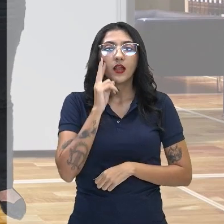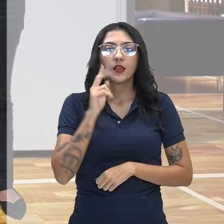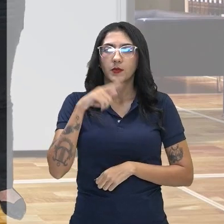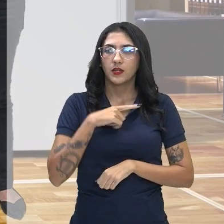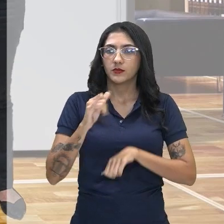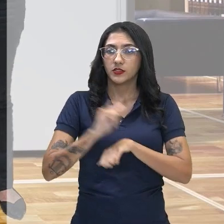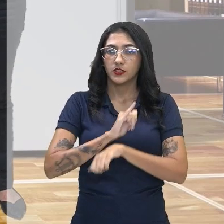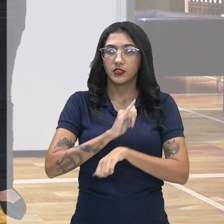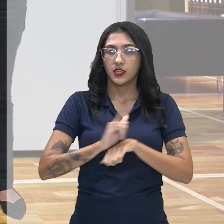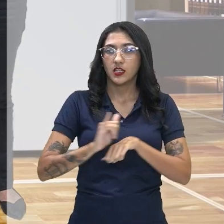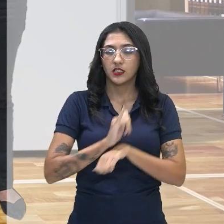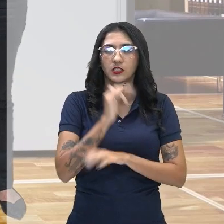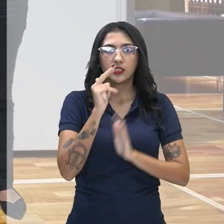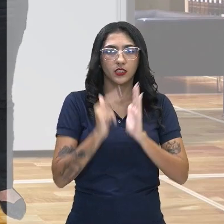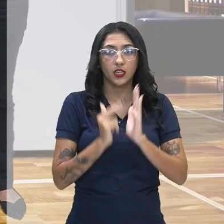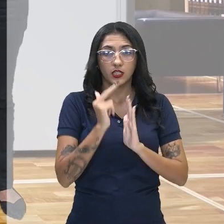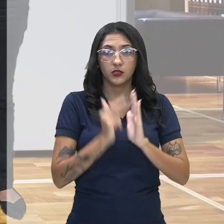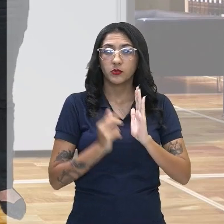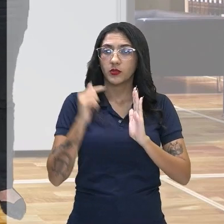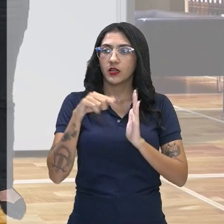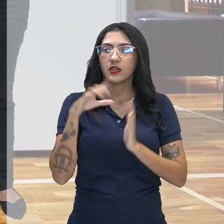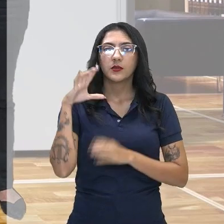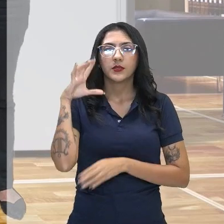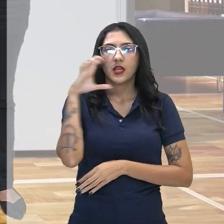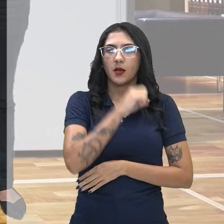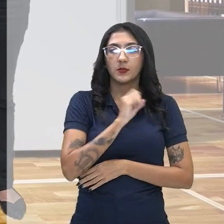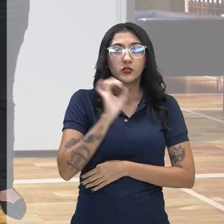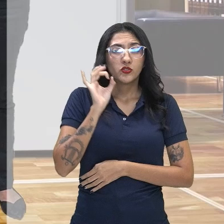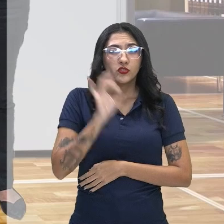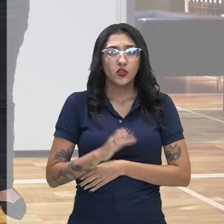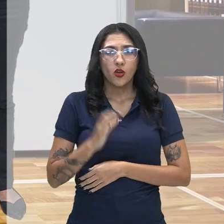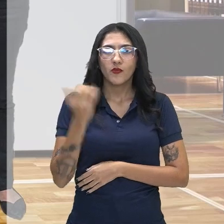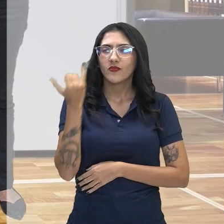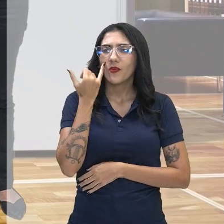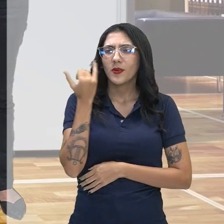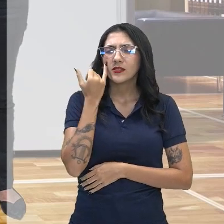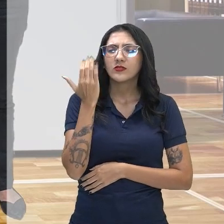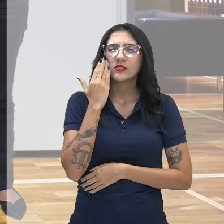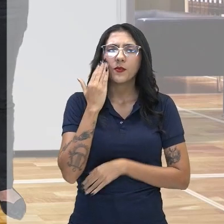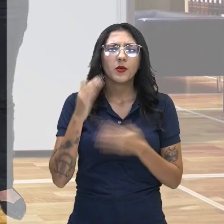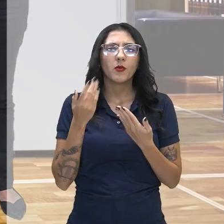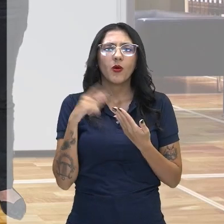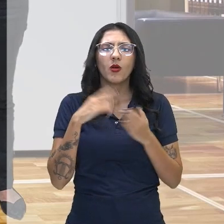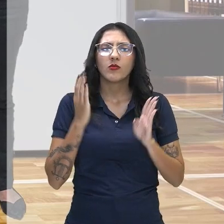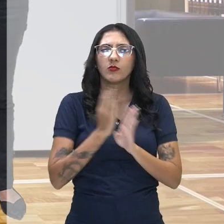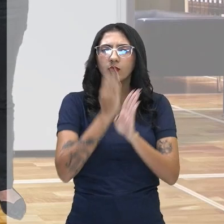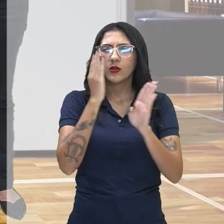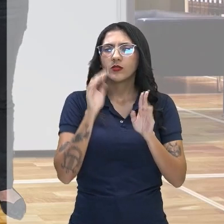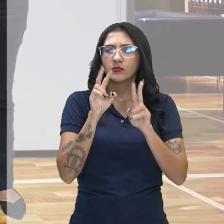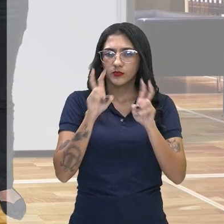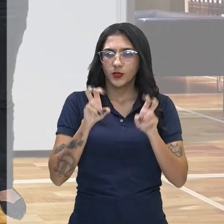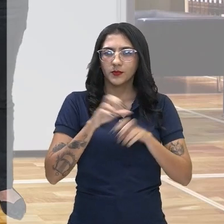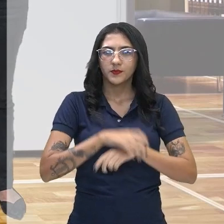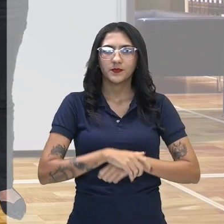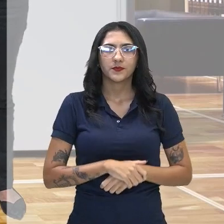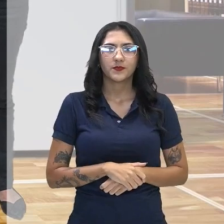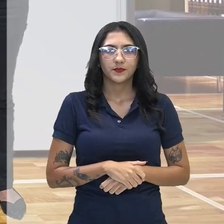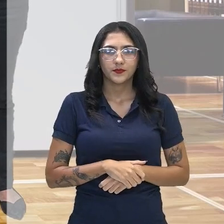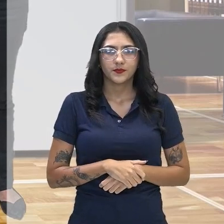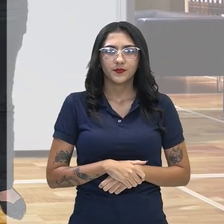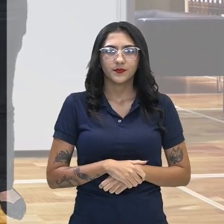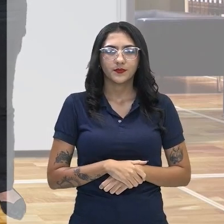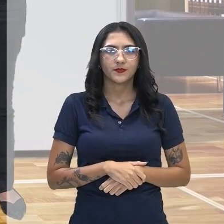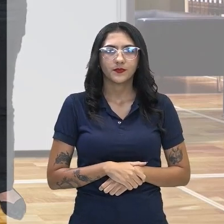de leitura. Ela é rápida, eu quero só saber mais ou menos do que está falando aquele texto, ok? Temos